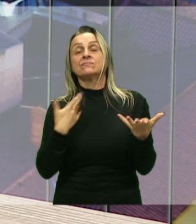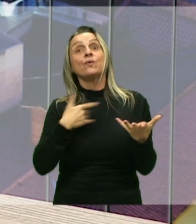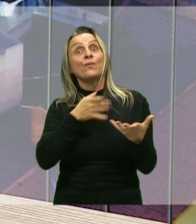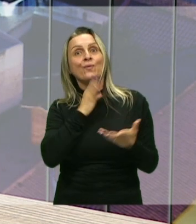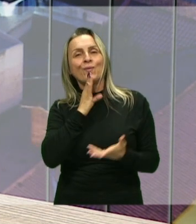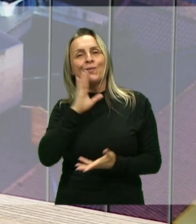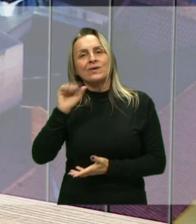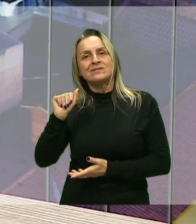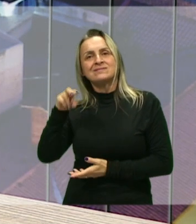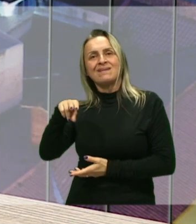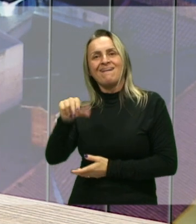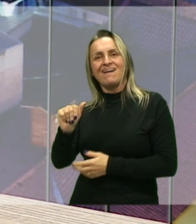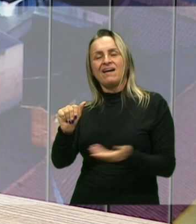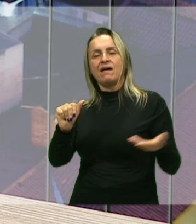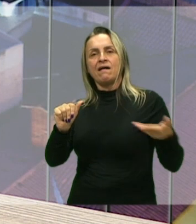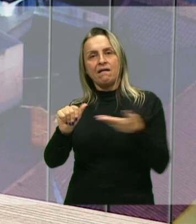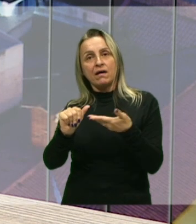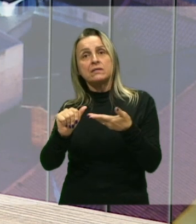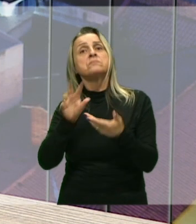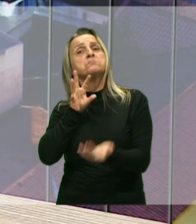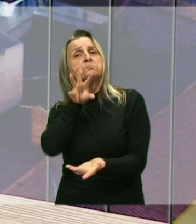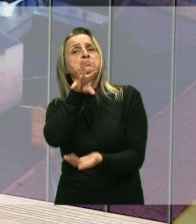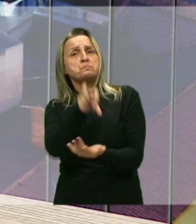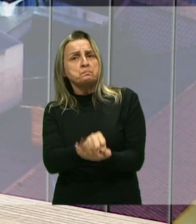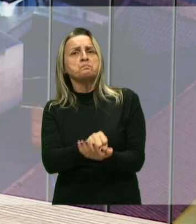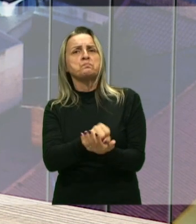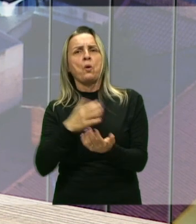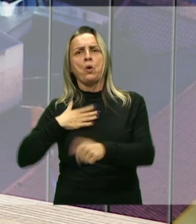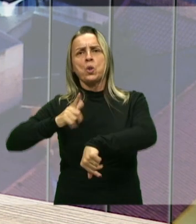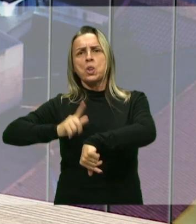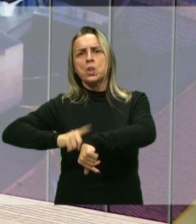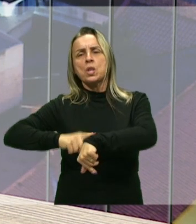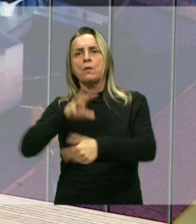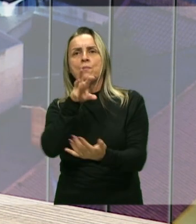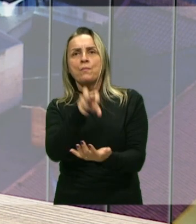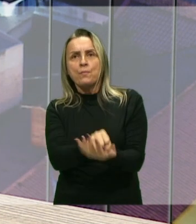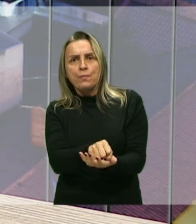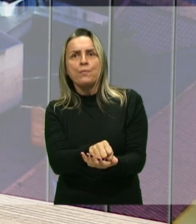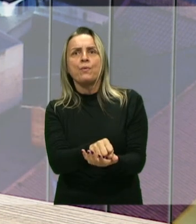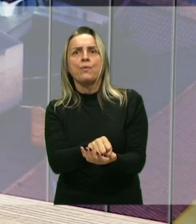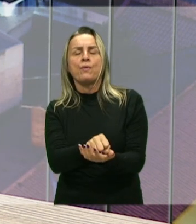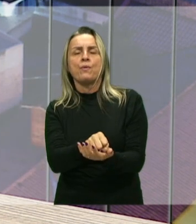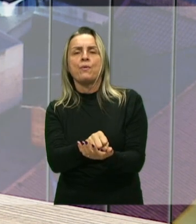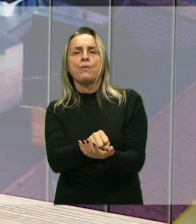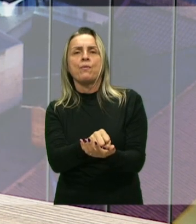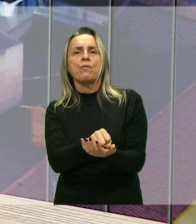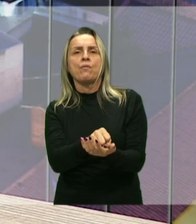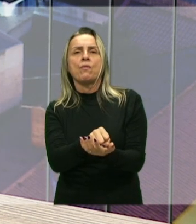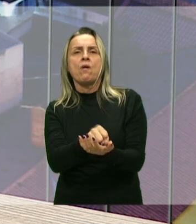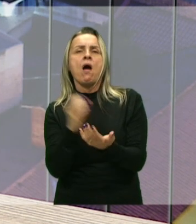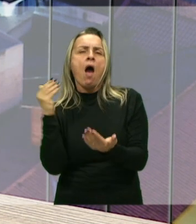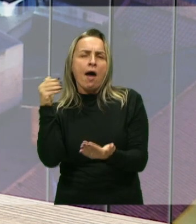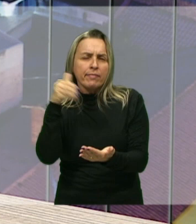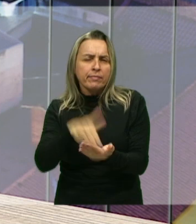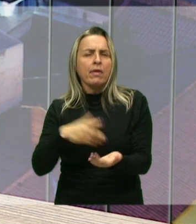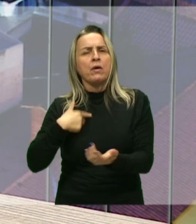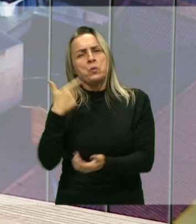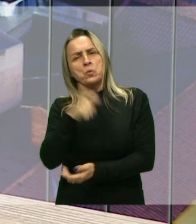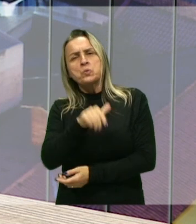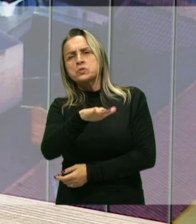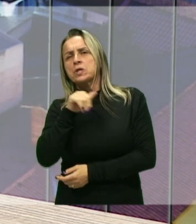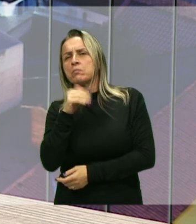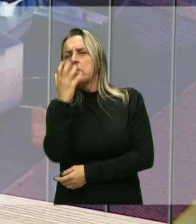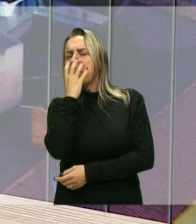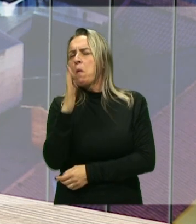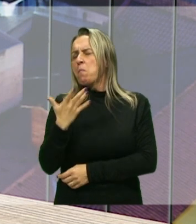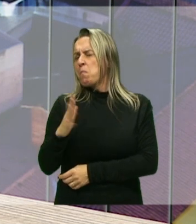Ana e fiz a minha inscrição. O tempo da minha inscrição até eu pegar o cão, deu ali em torno